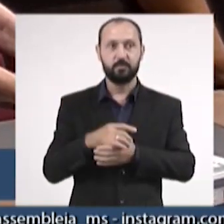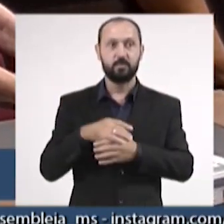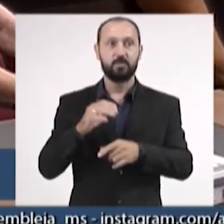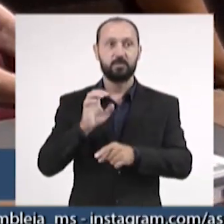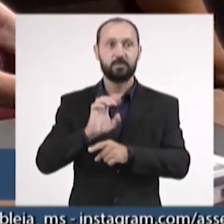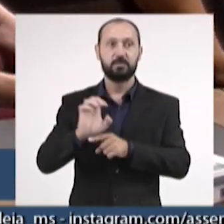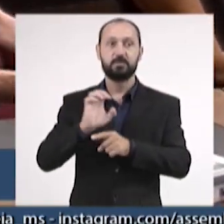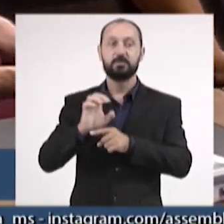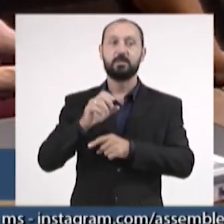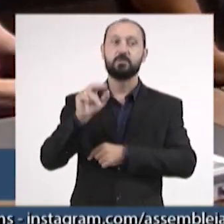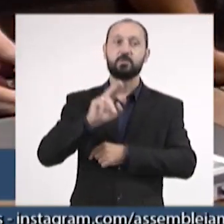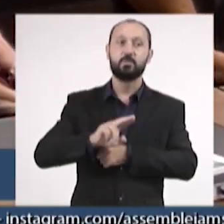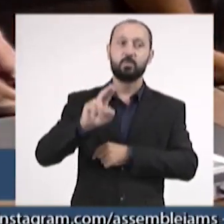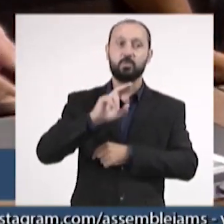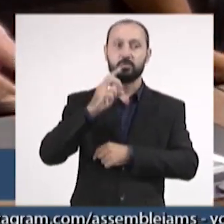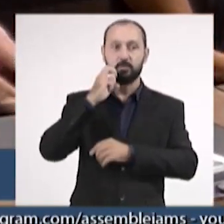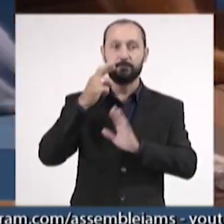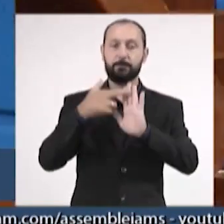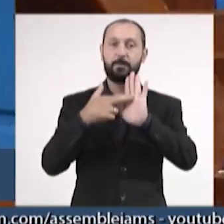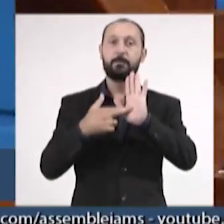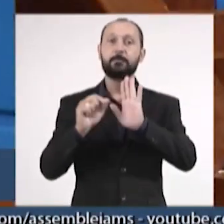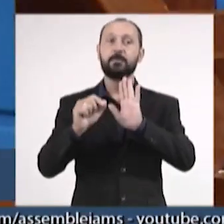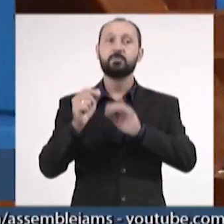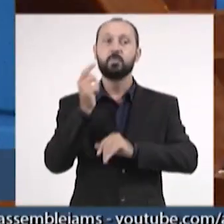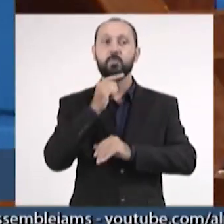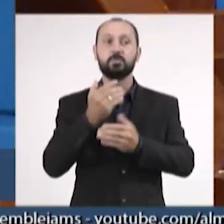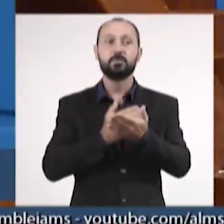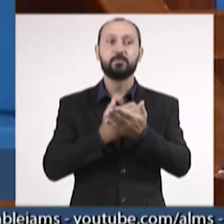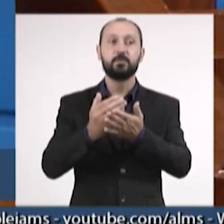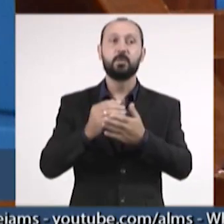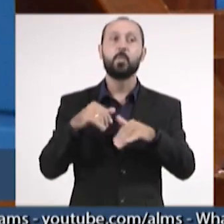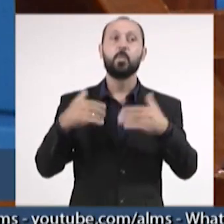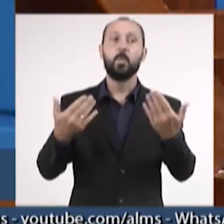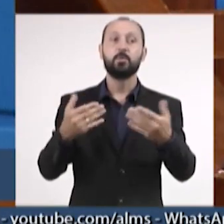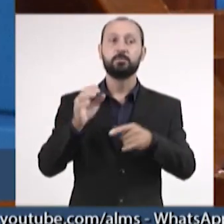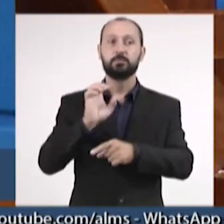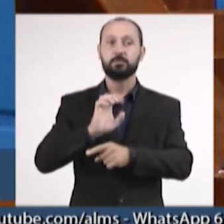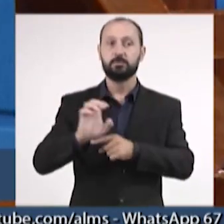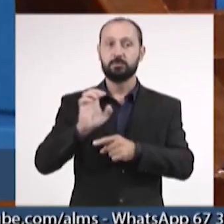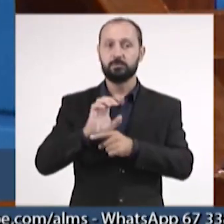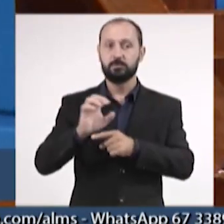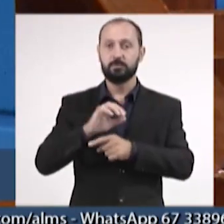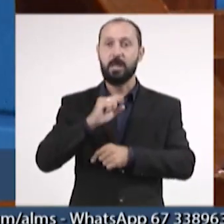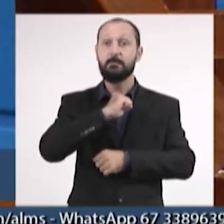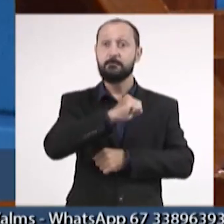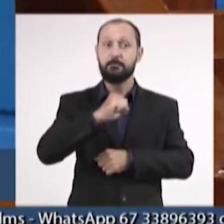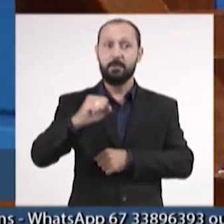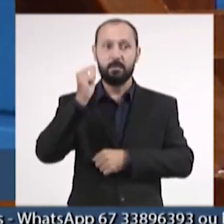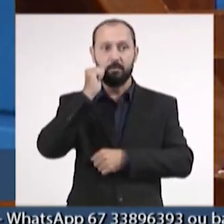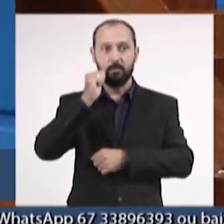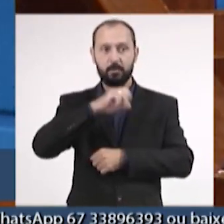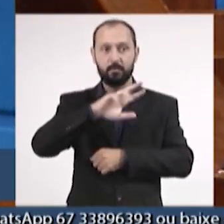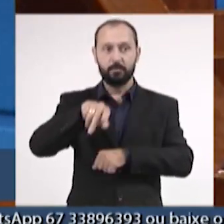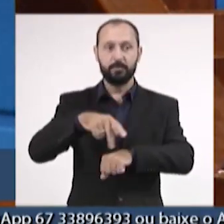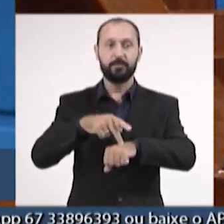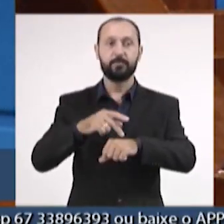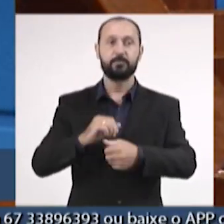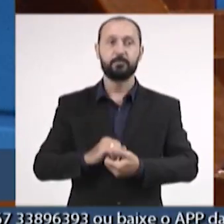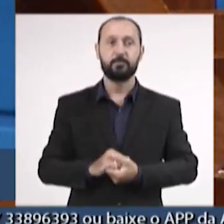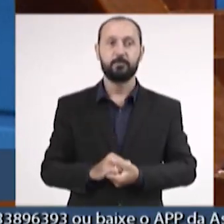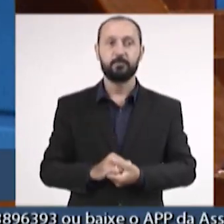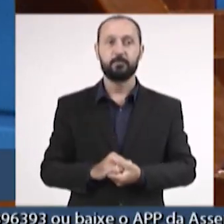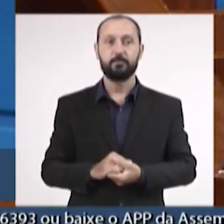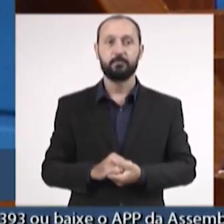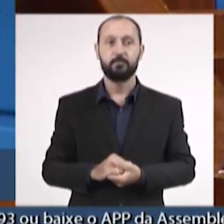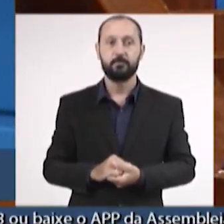estados implementem o protocolo para que aí nós possamos dizer qual o estado que mais mata a mulher nesse país.